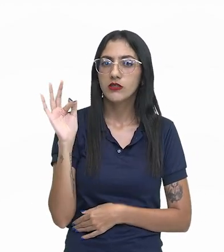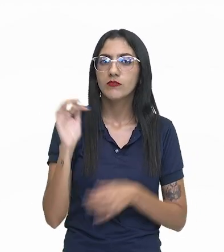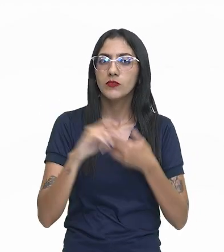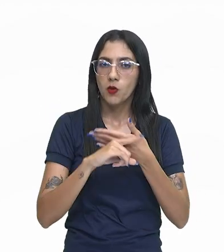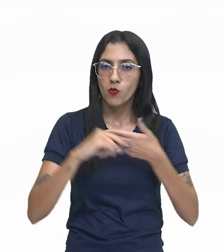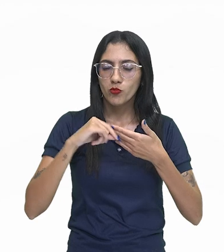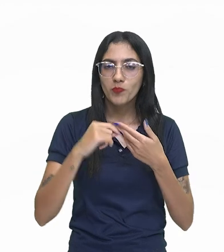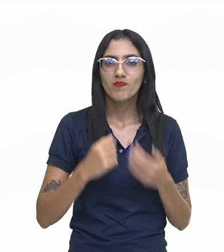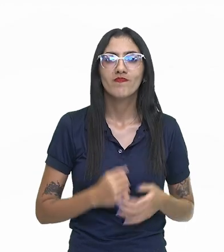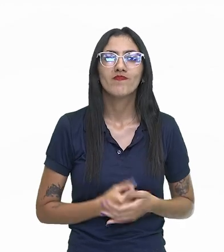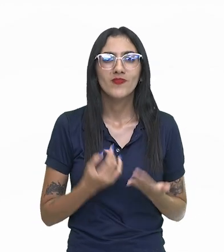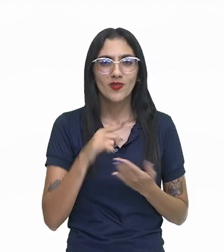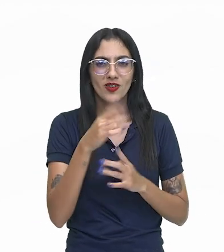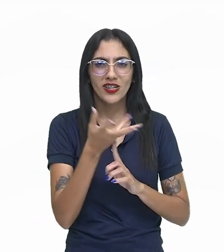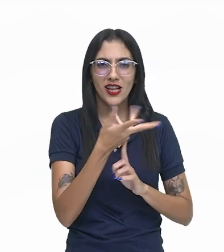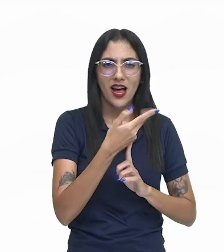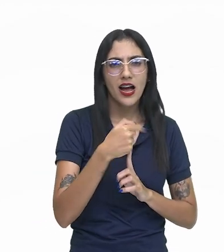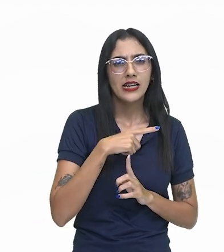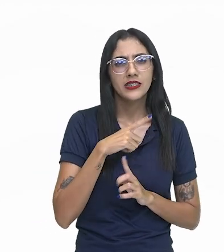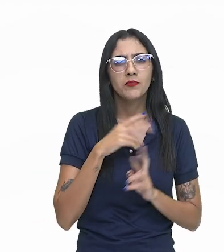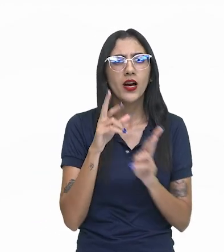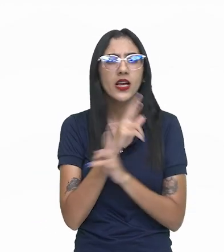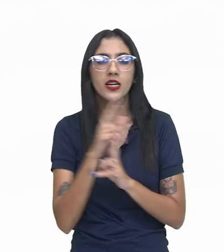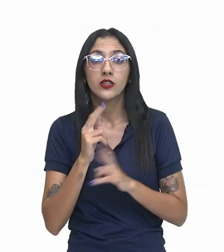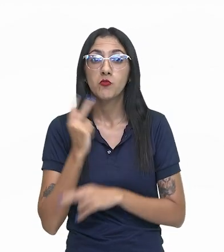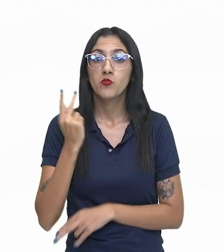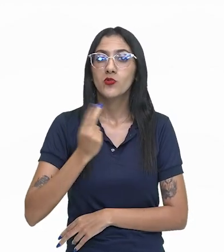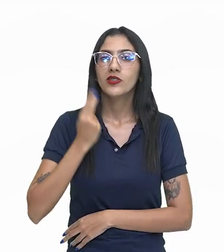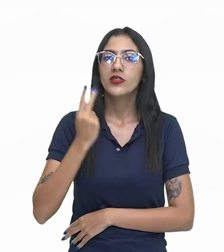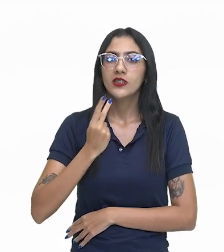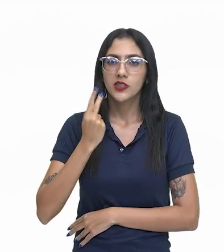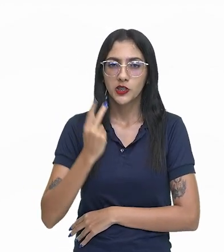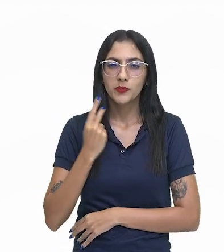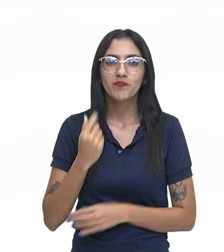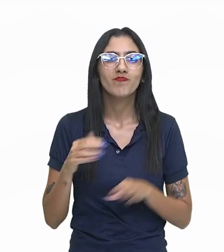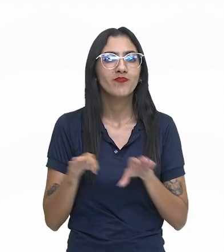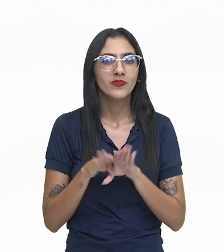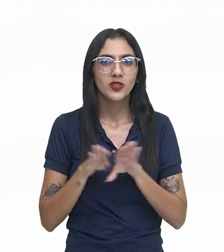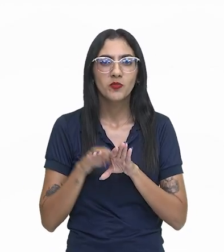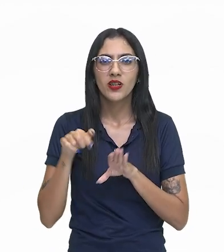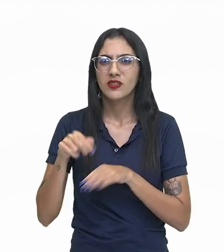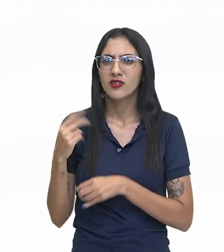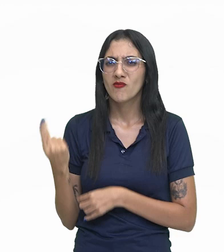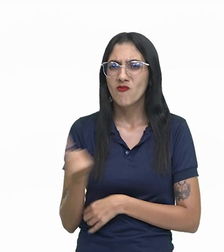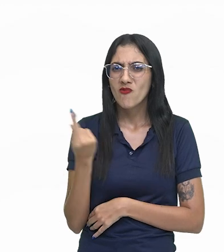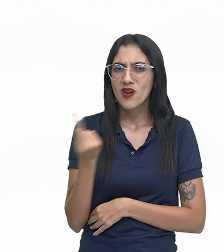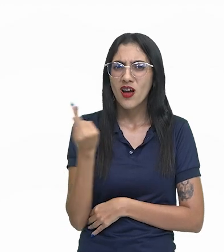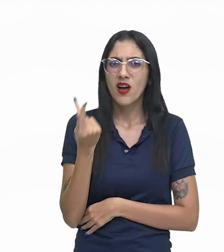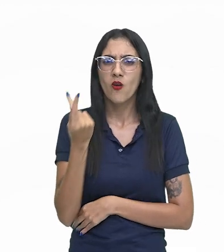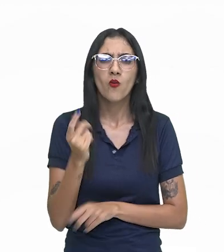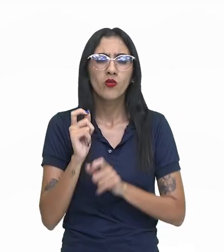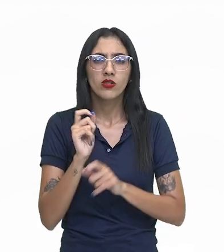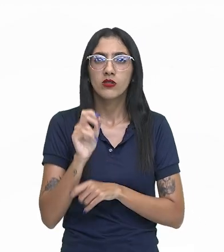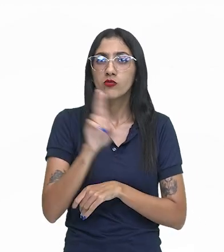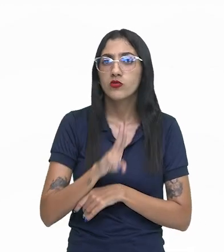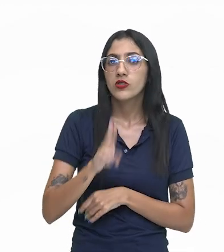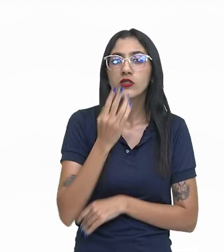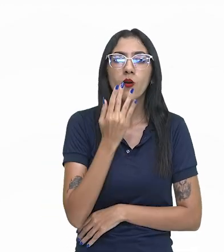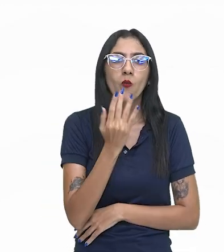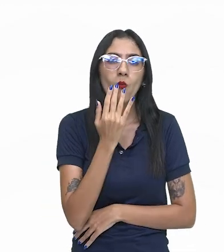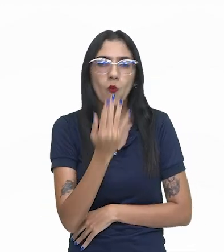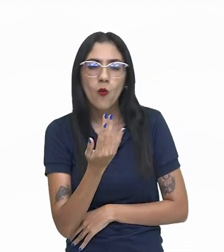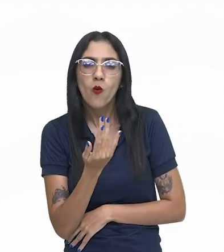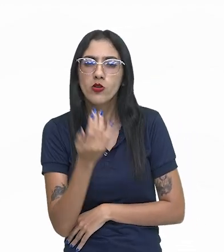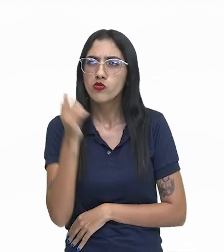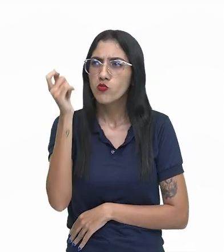Suas obras apresentam forte comprometimento político e o valor da pintura é assegurado pelo uso das cores,